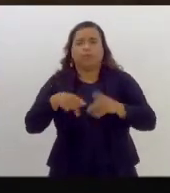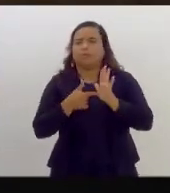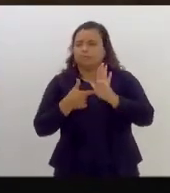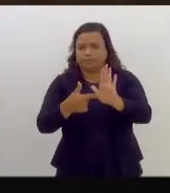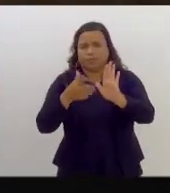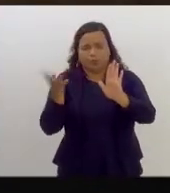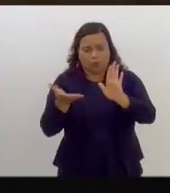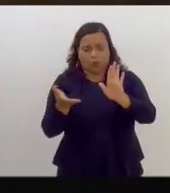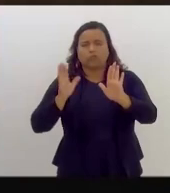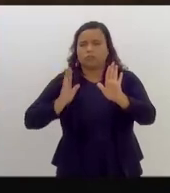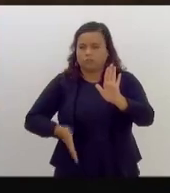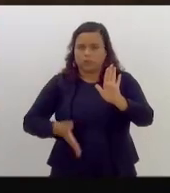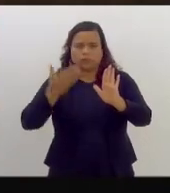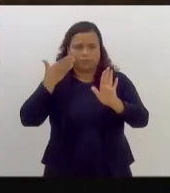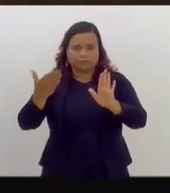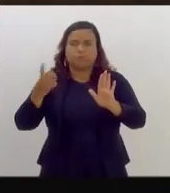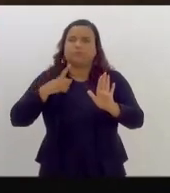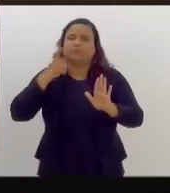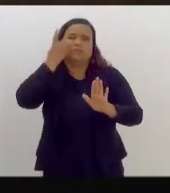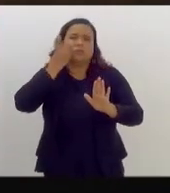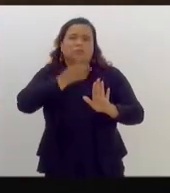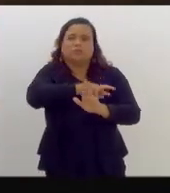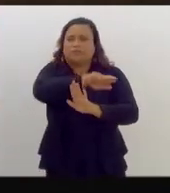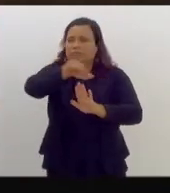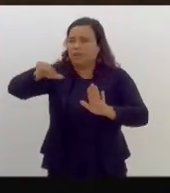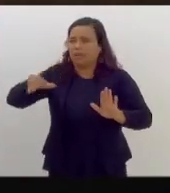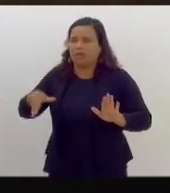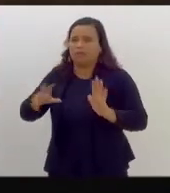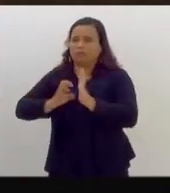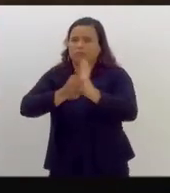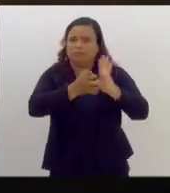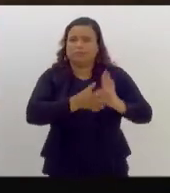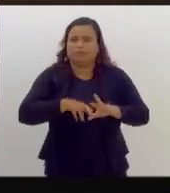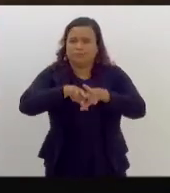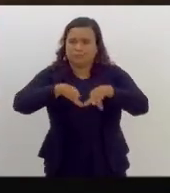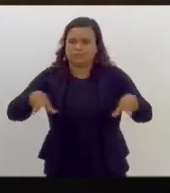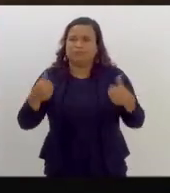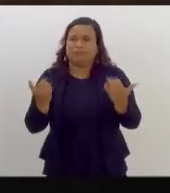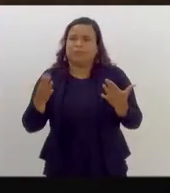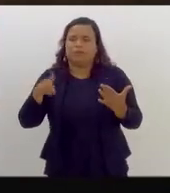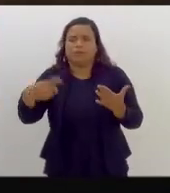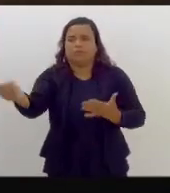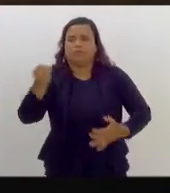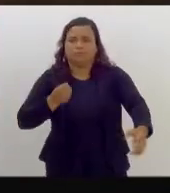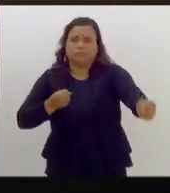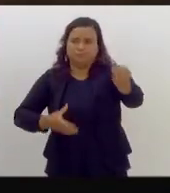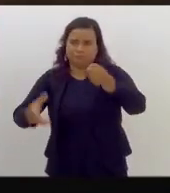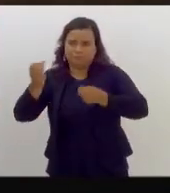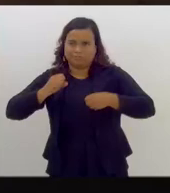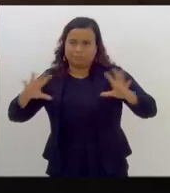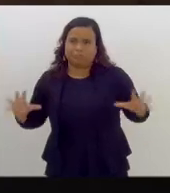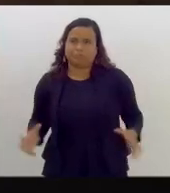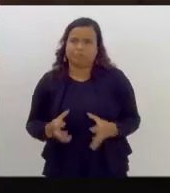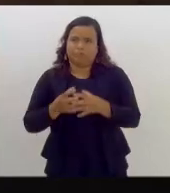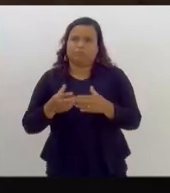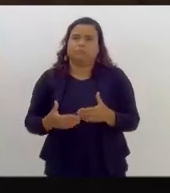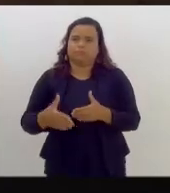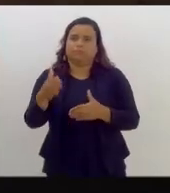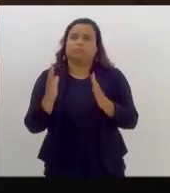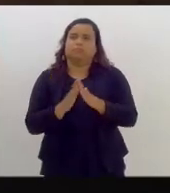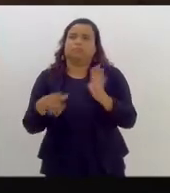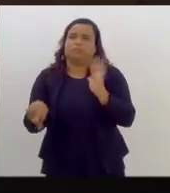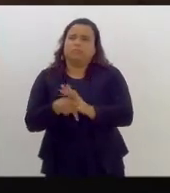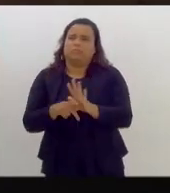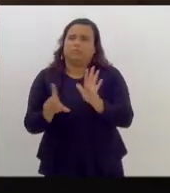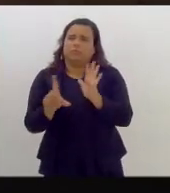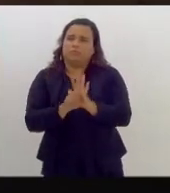apresentado hoje a diferentes deputados e deputadas de diferentes partidos para construir, sim, a partir dessas casas